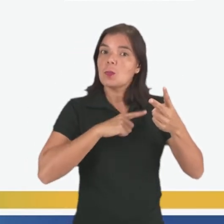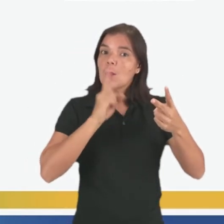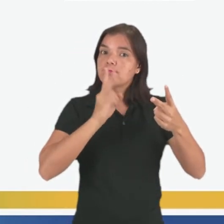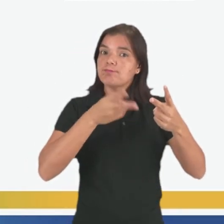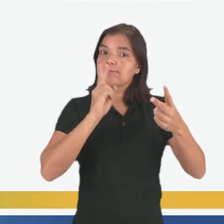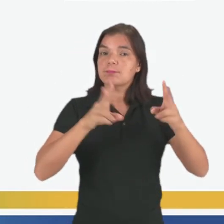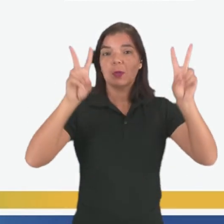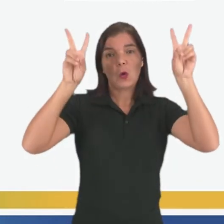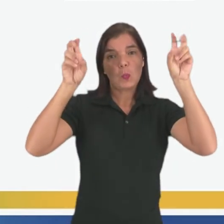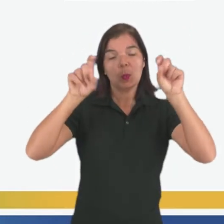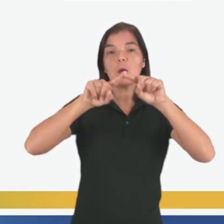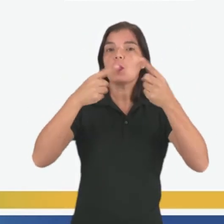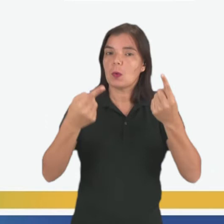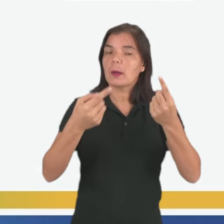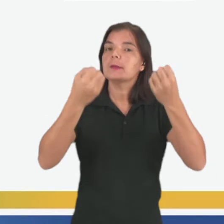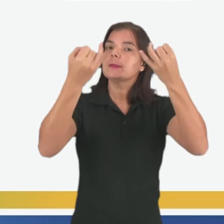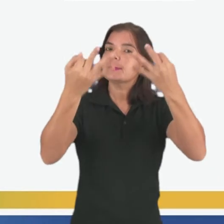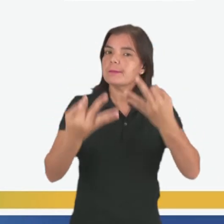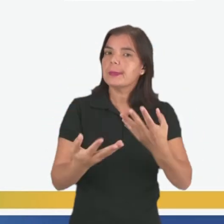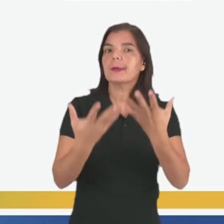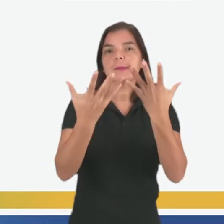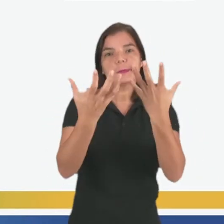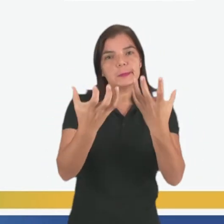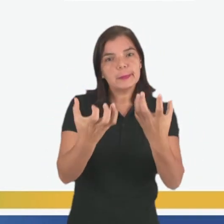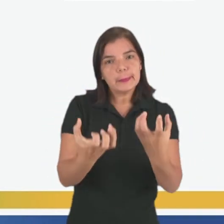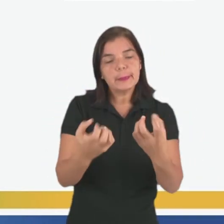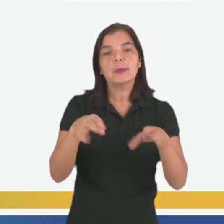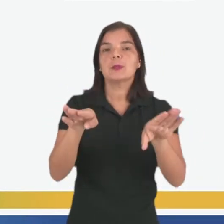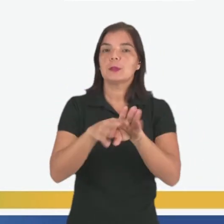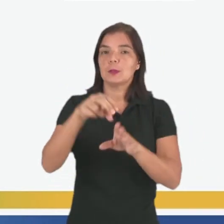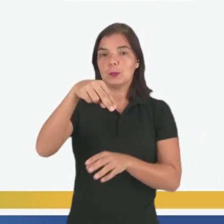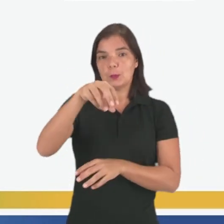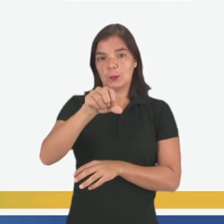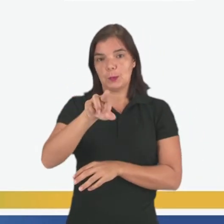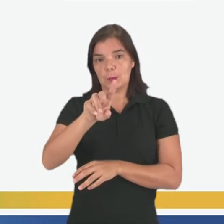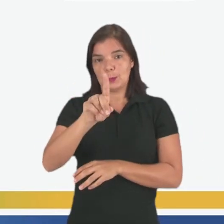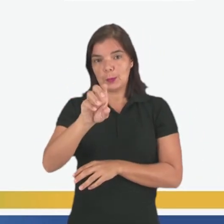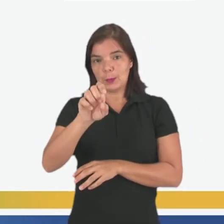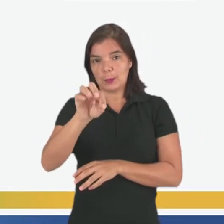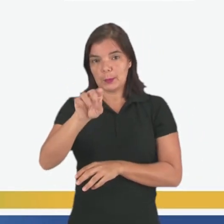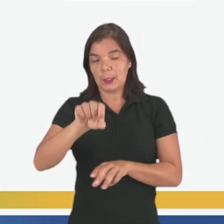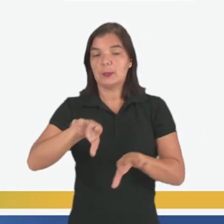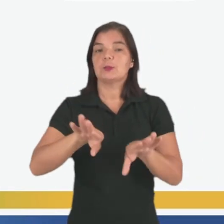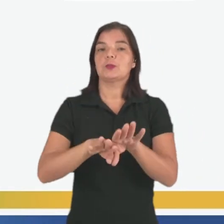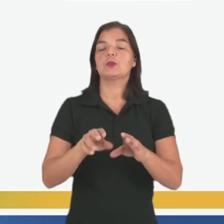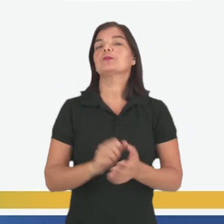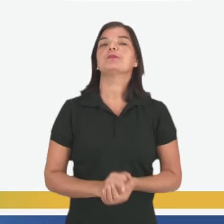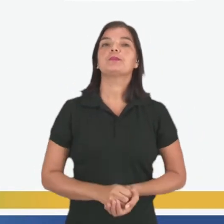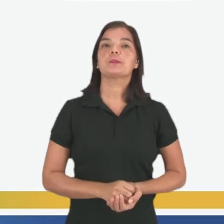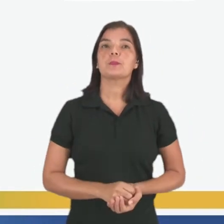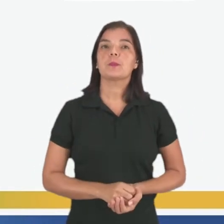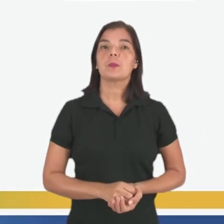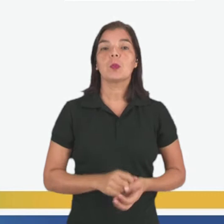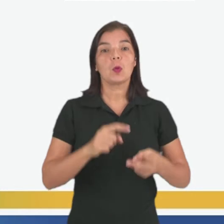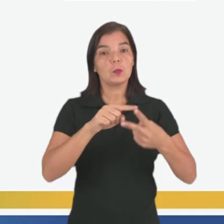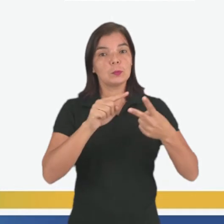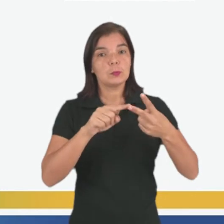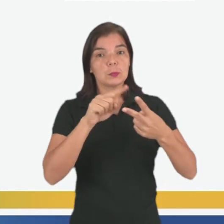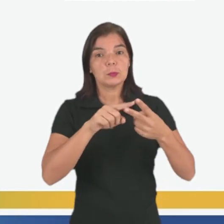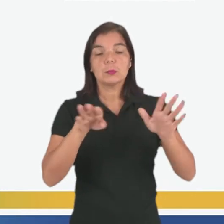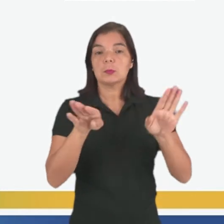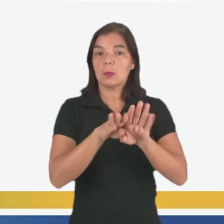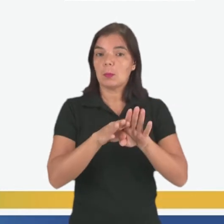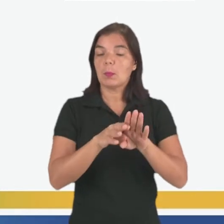mesma temática. Os dois falam da seca aí no Nordeste, da seca no sertão, tá? Os dois textos